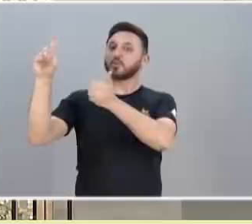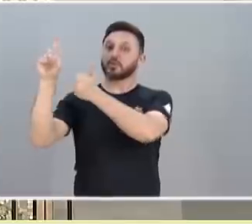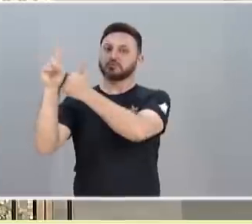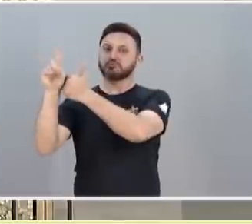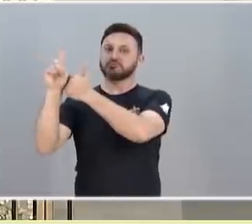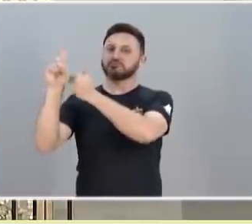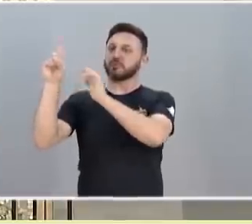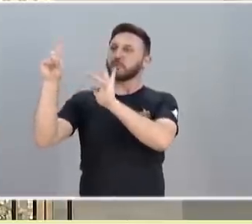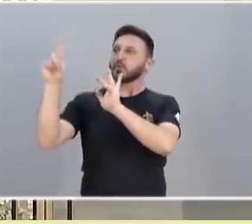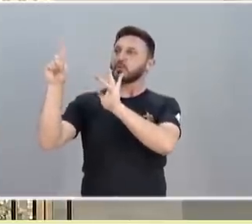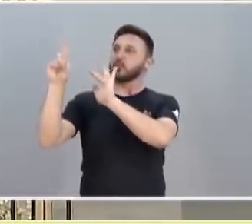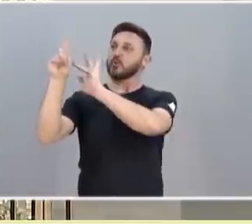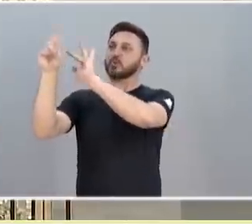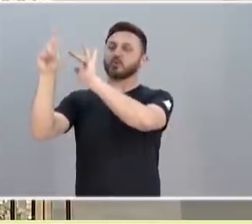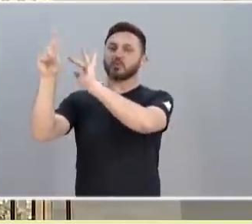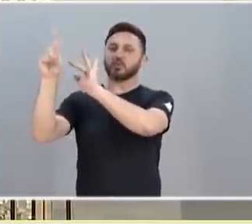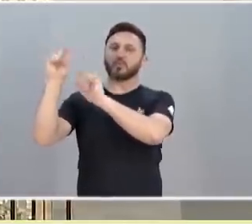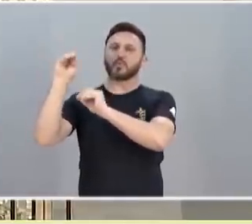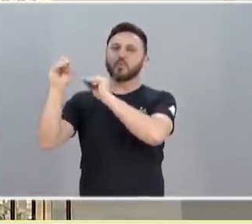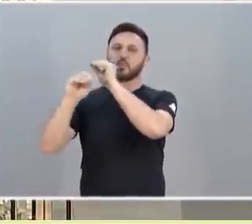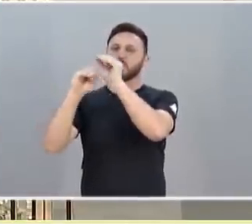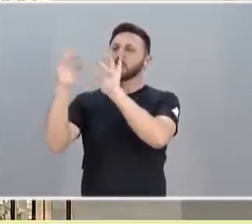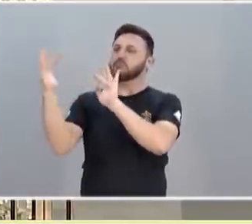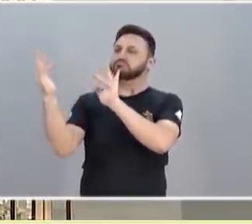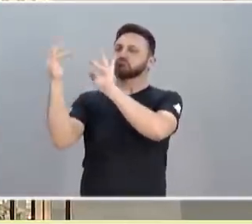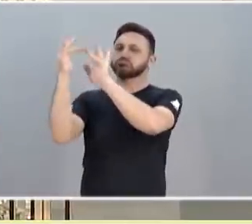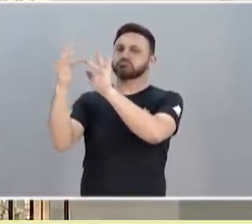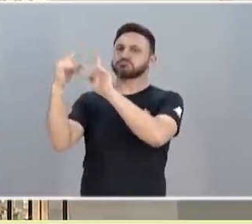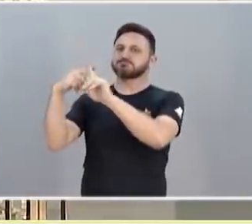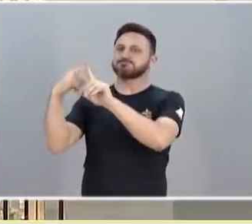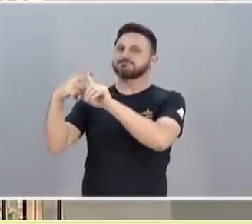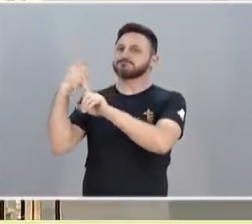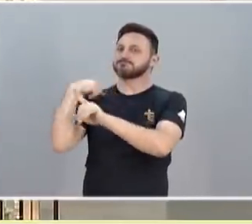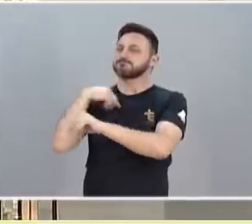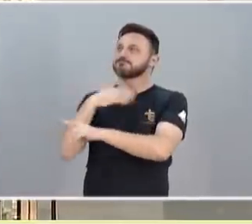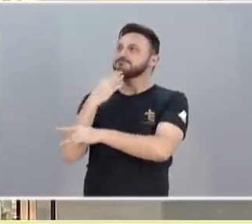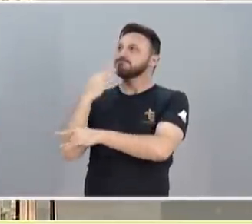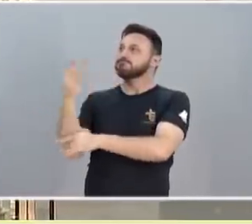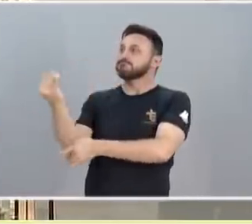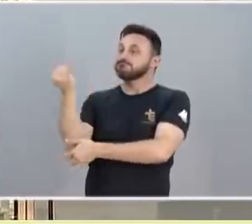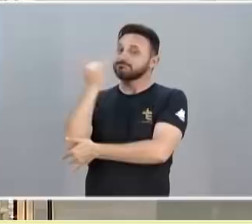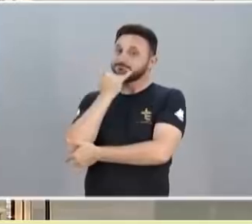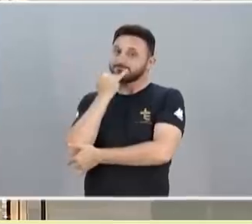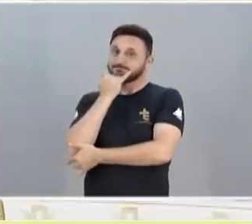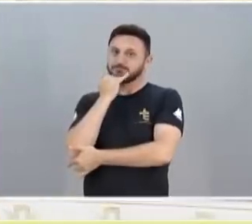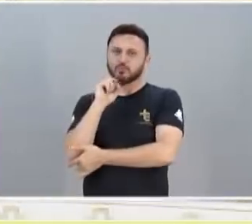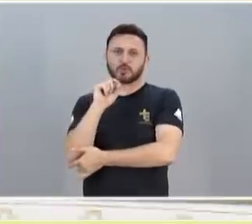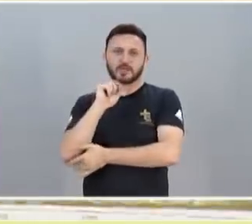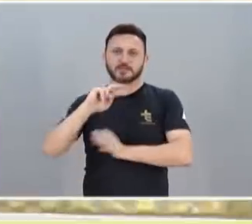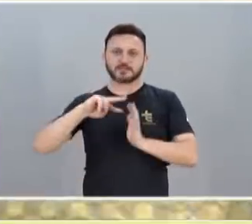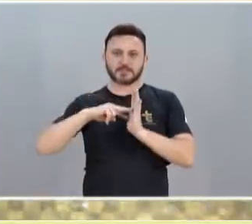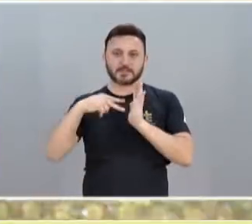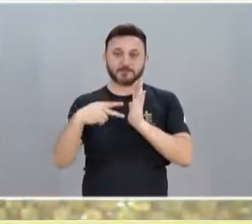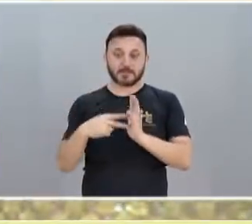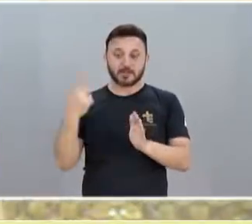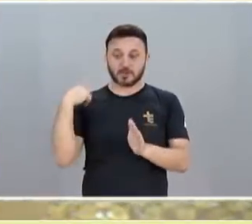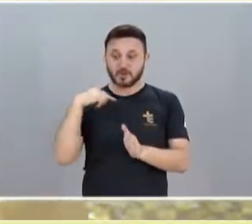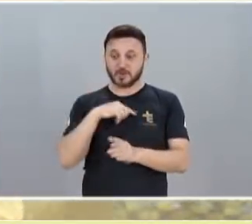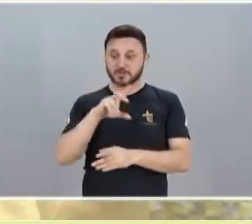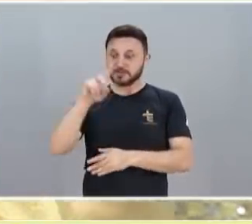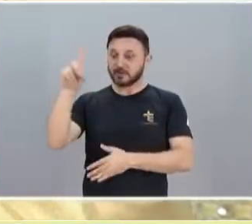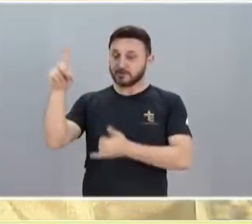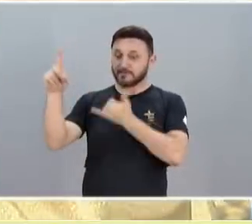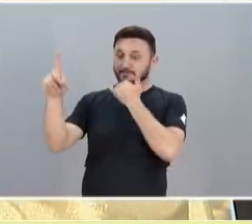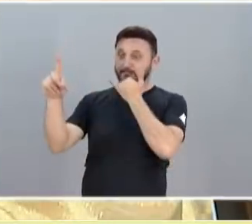chamado um ato penitencial. Penitencial, que ao mesmo tempo é pedir perdão ao